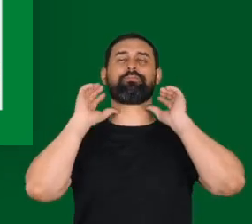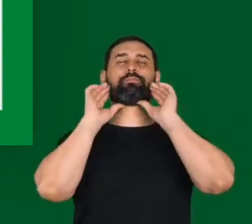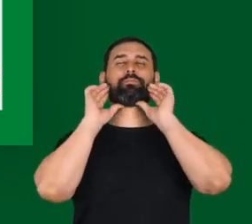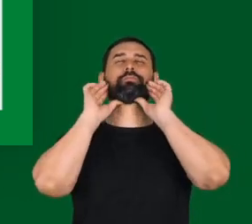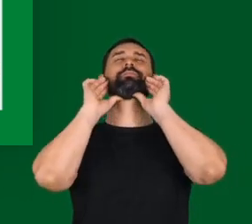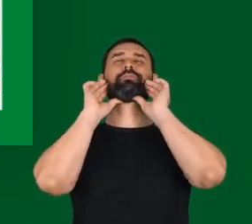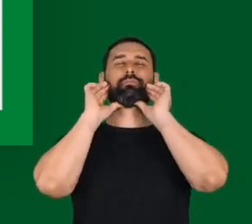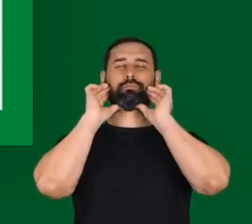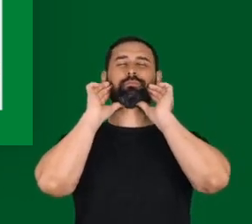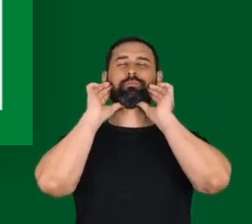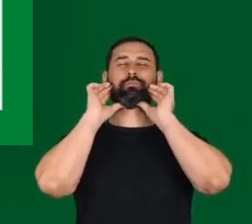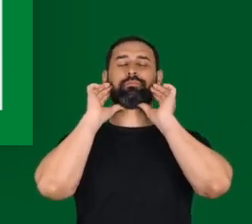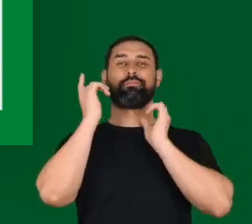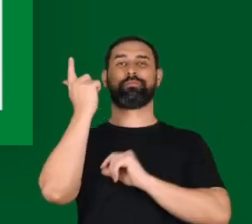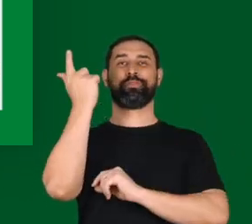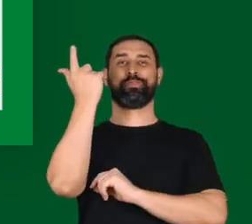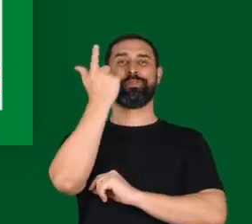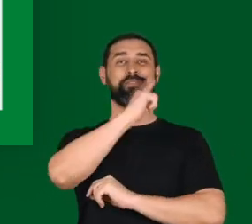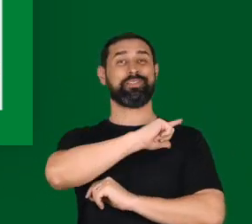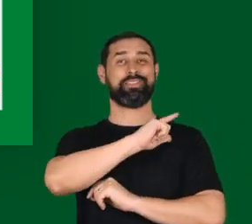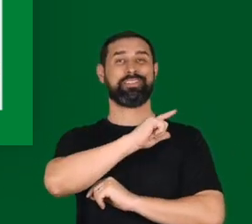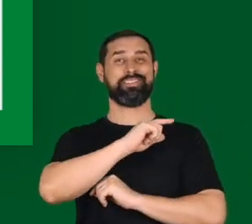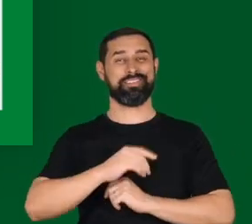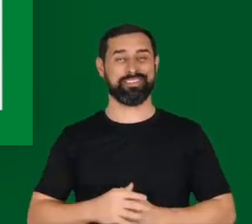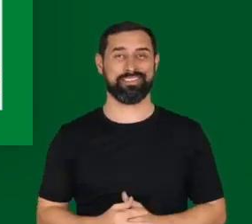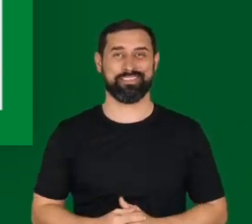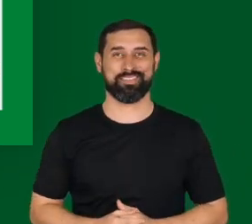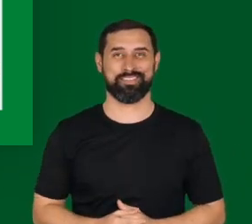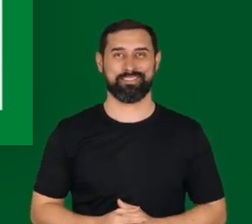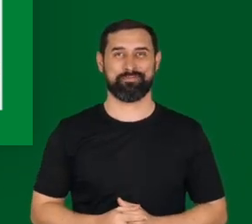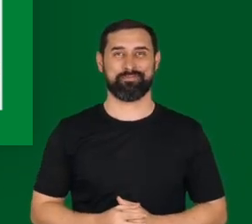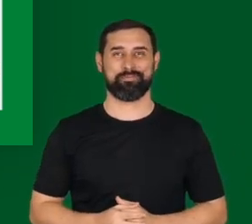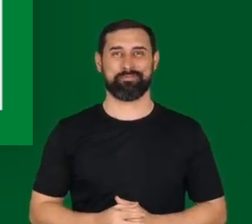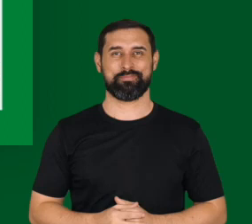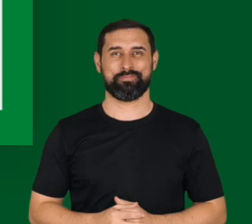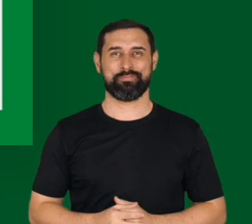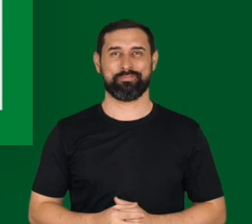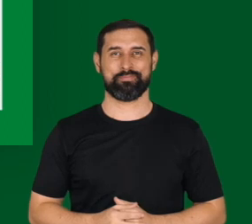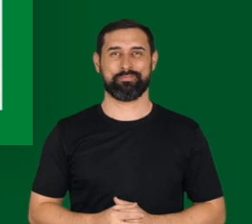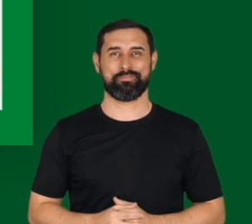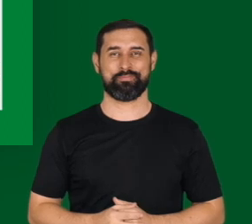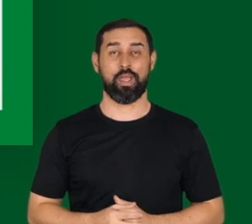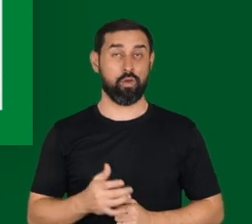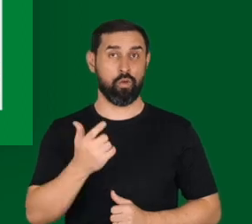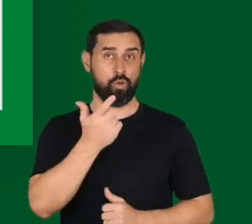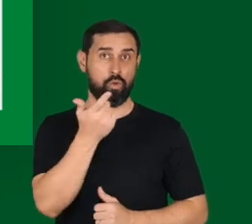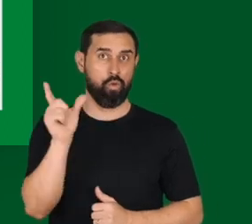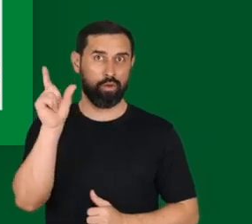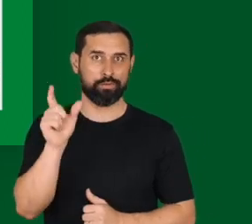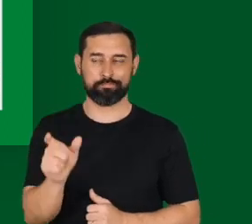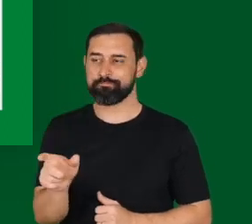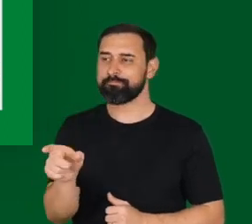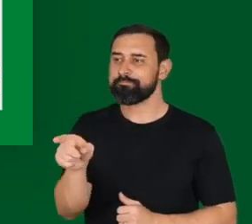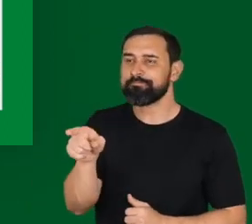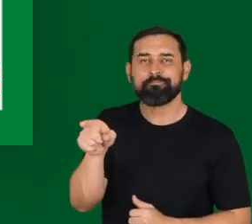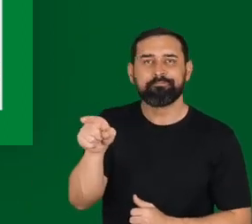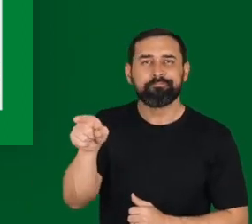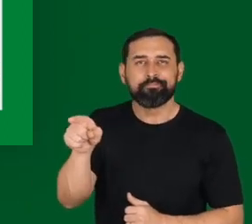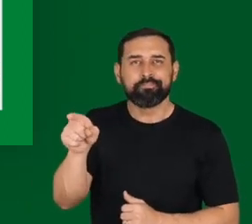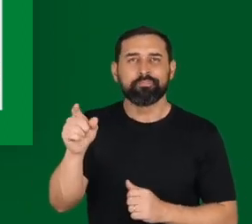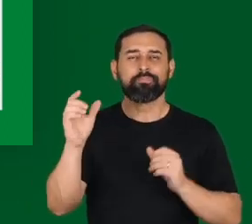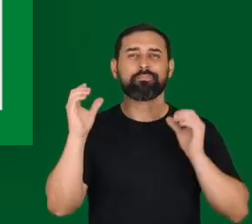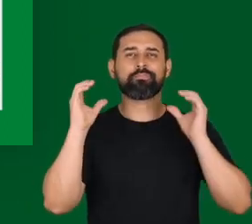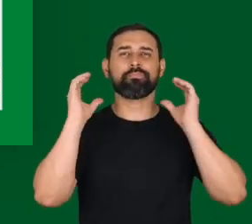de face paralelo à prancha, eu tenho a abertura da via aérea ali, tá? No paciente clínico, a gente coloca